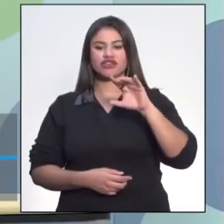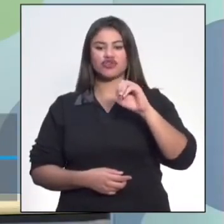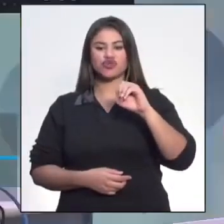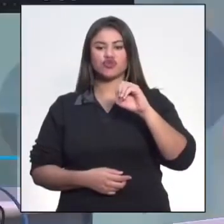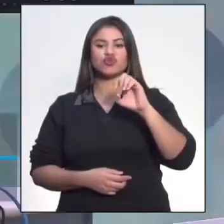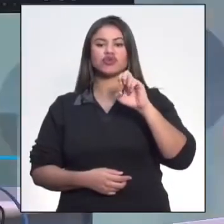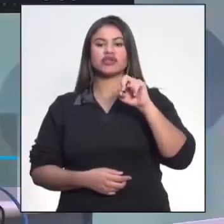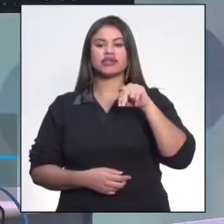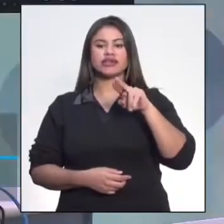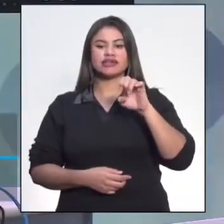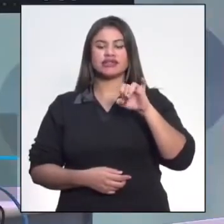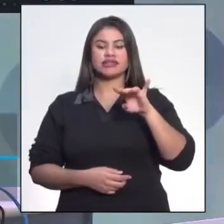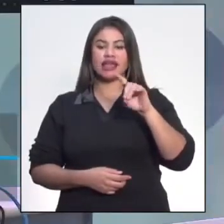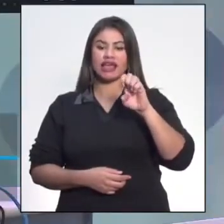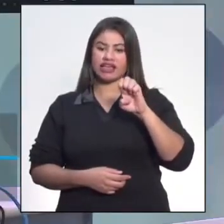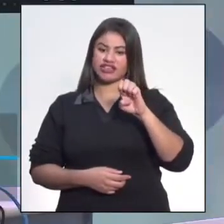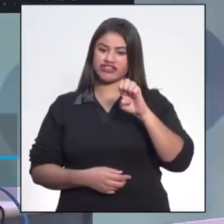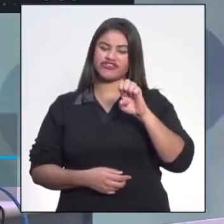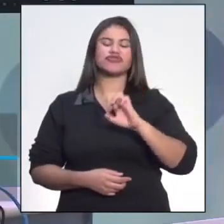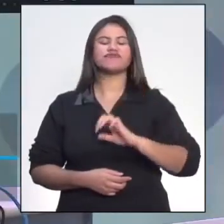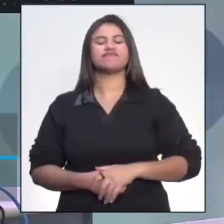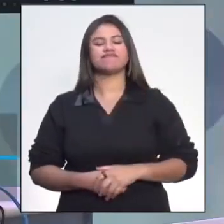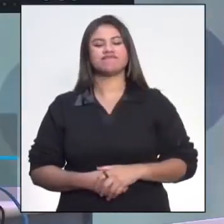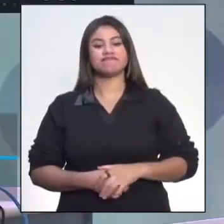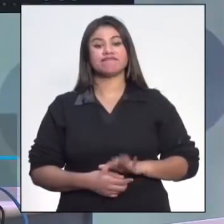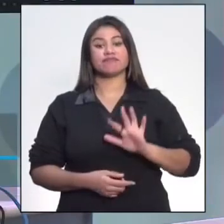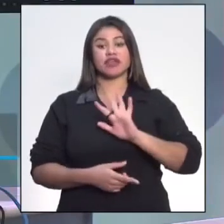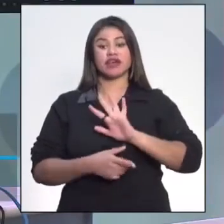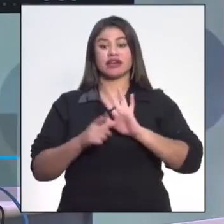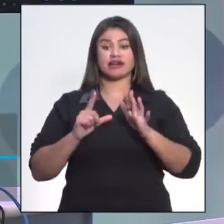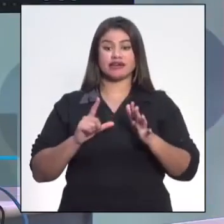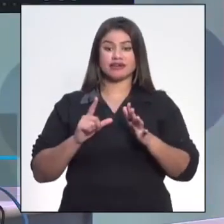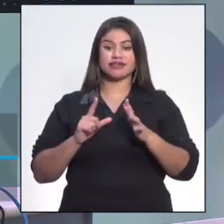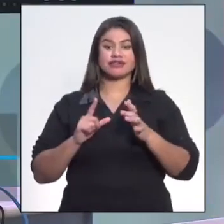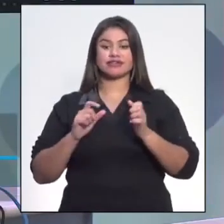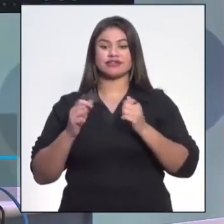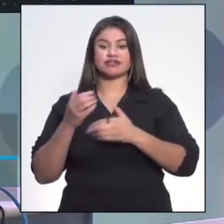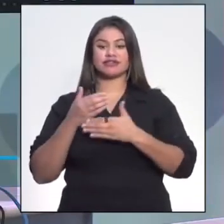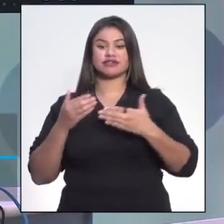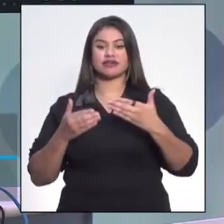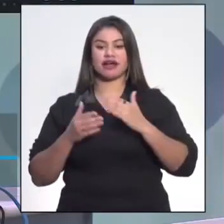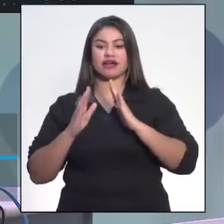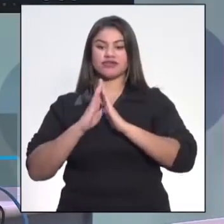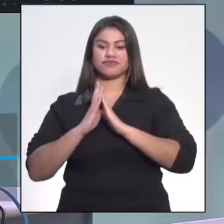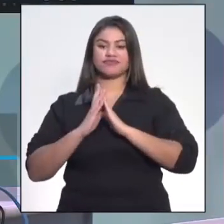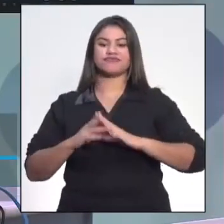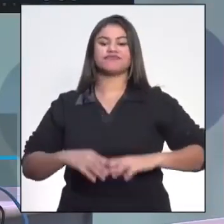isso? Então, vamos lá. Antes da gente ir para a atividade, eu queria voltar para o slide anterior, por favor.